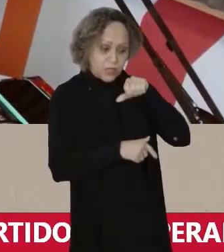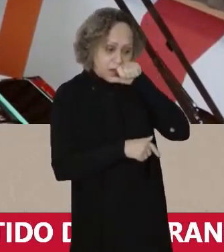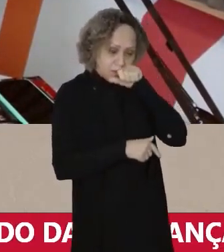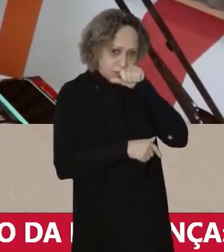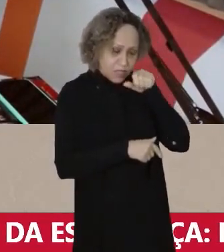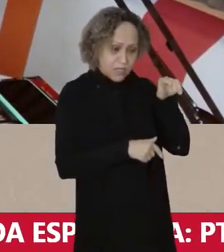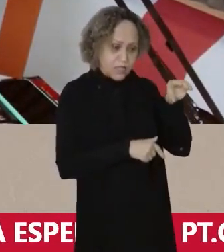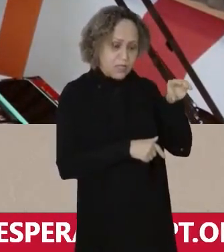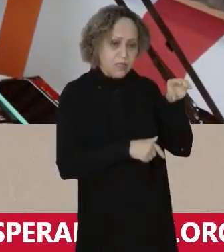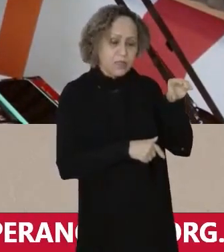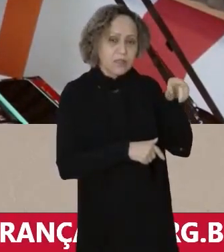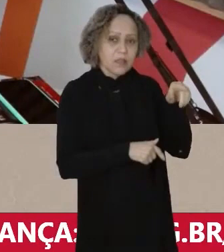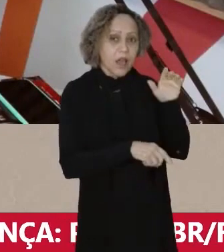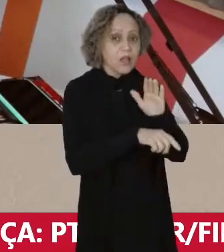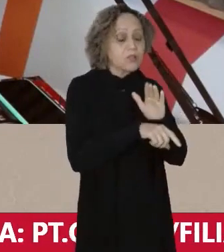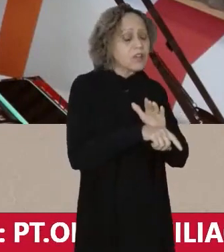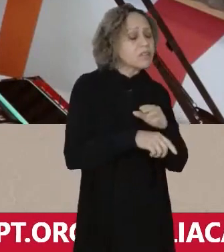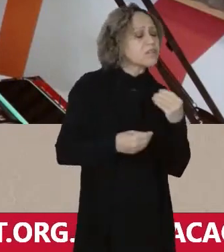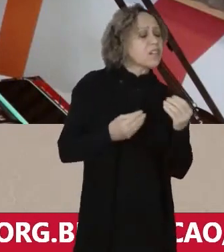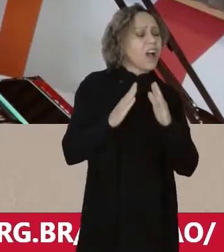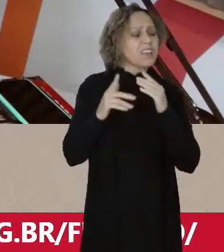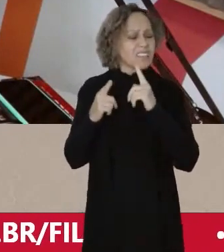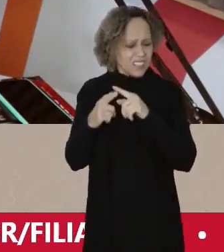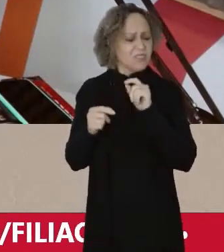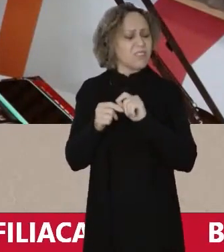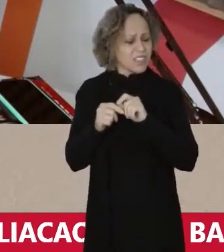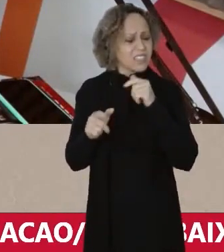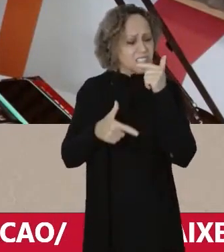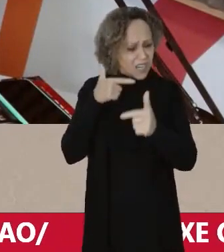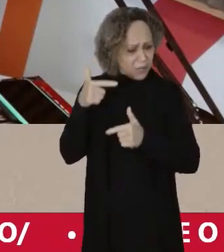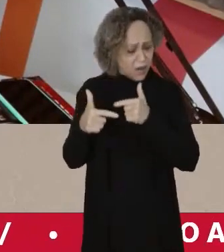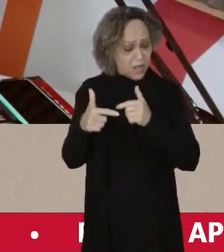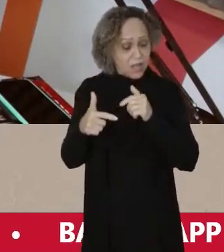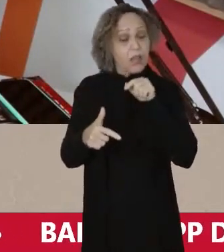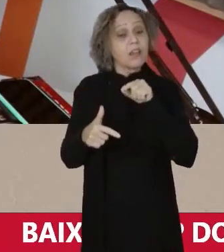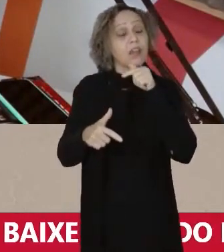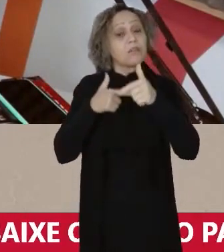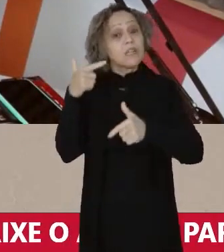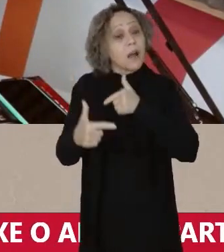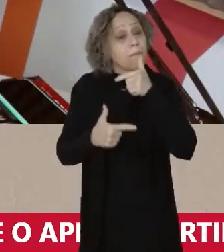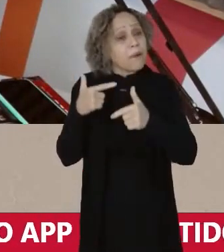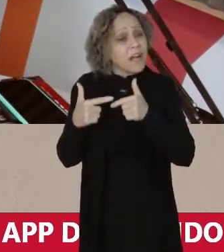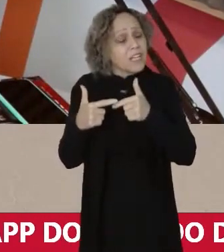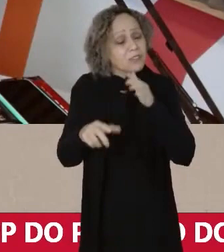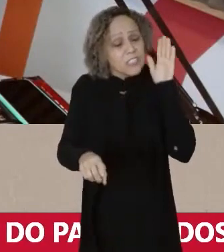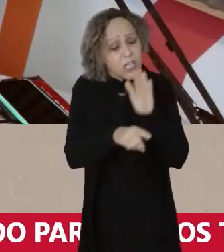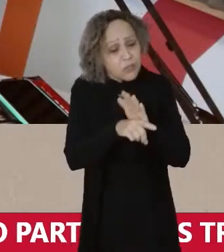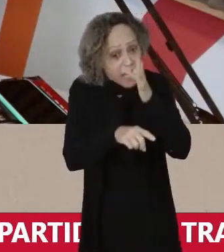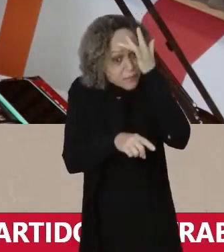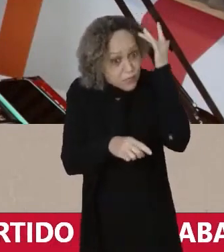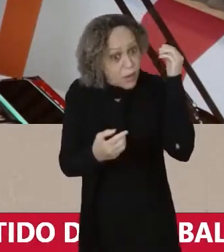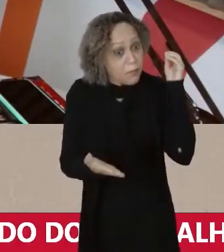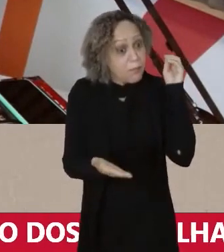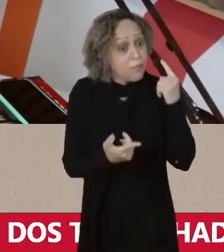trabalho. Ou seja, e que trabalho é esse que eu quero dizer? O trabalho de estar presente quando o Estado não está presente. É